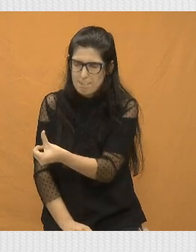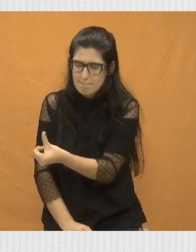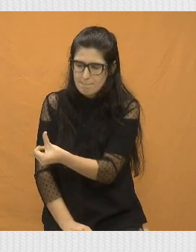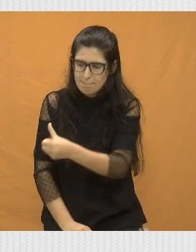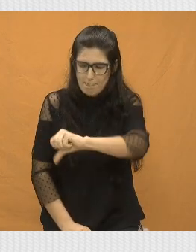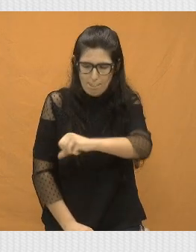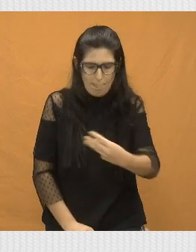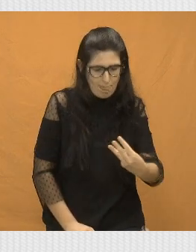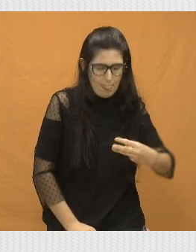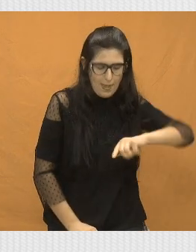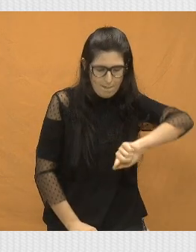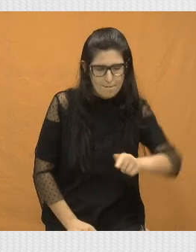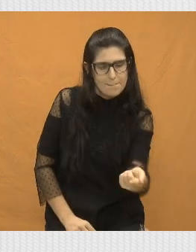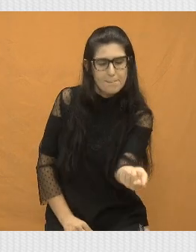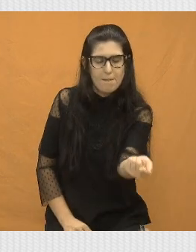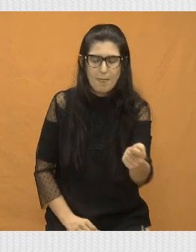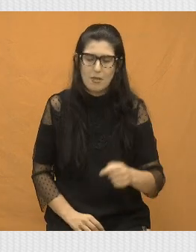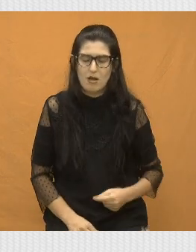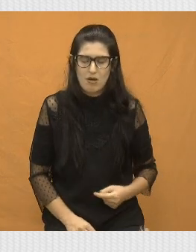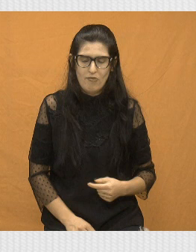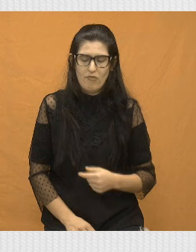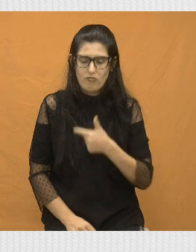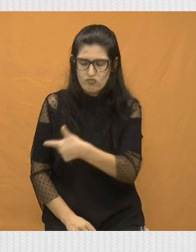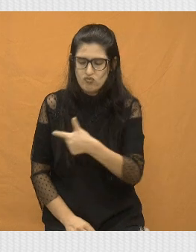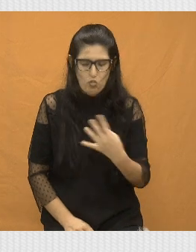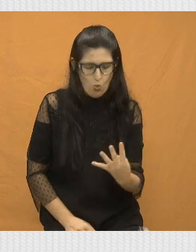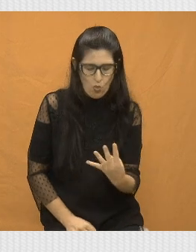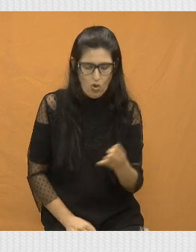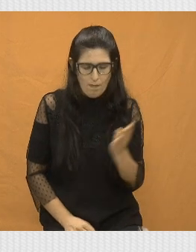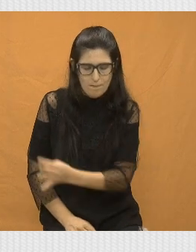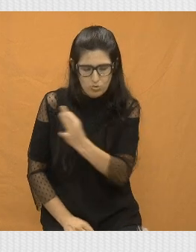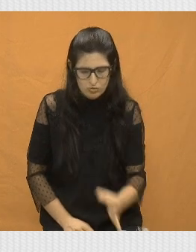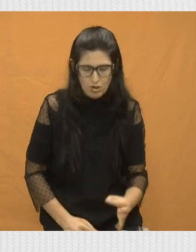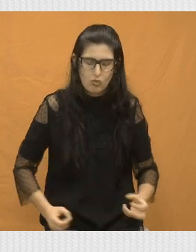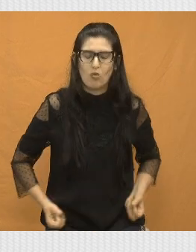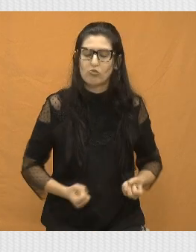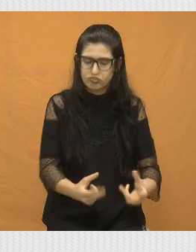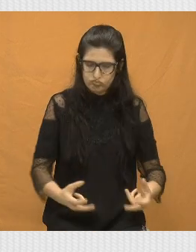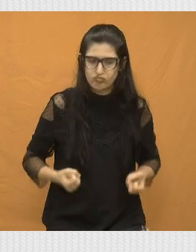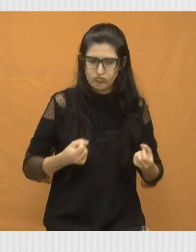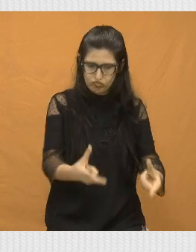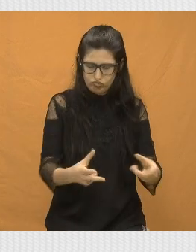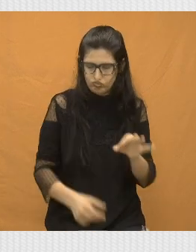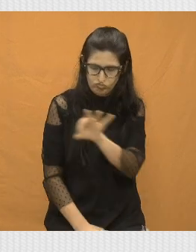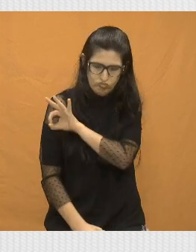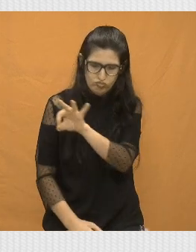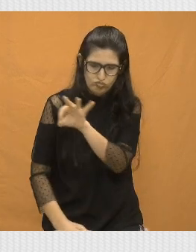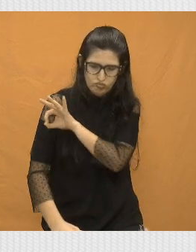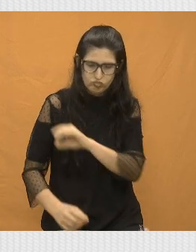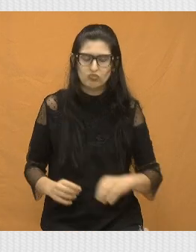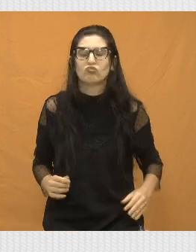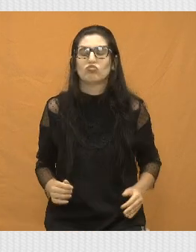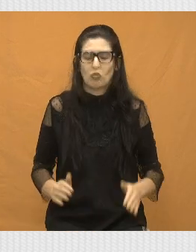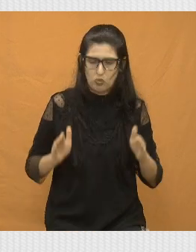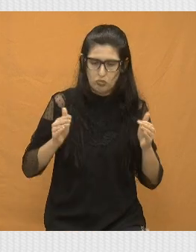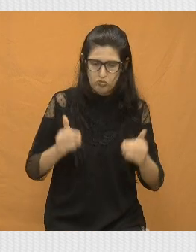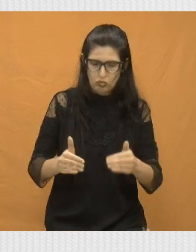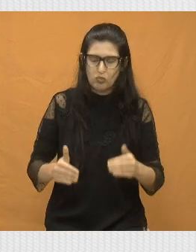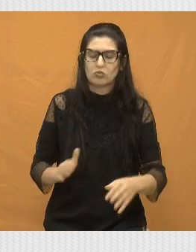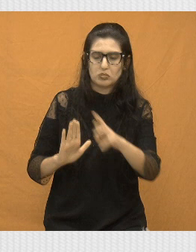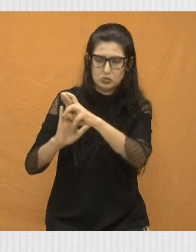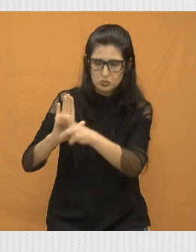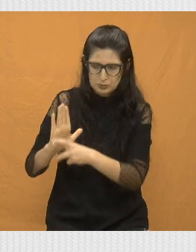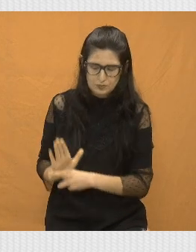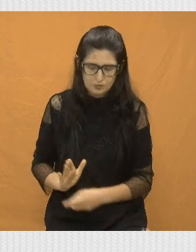5.693.000, chegando a um patamar de 24% sobre os gastos pela meta orçamentária. E